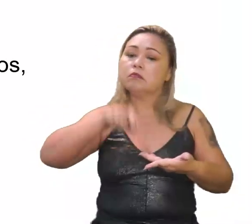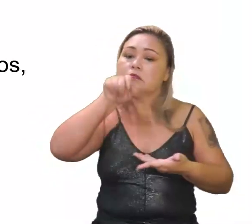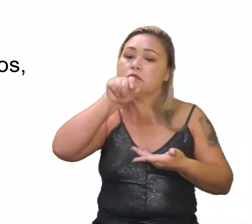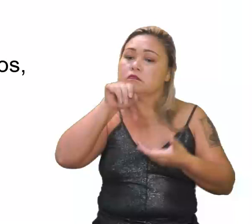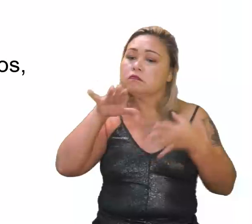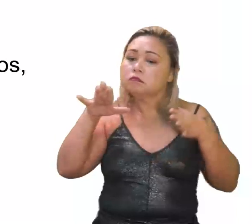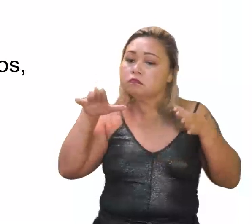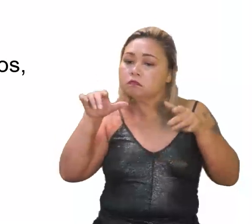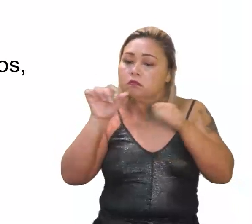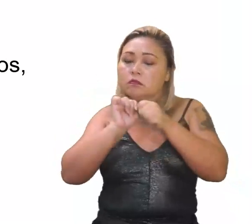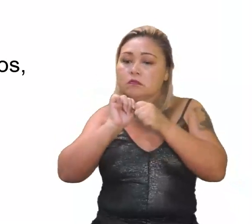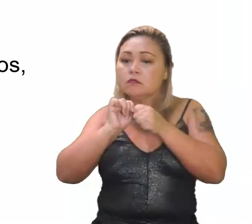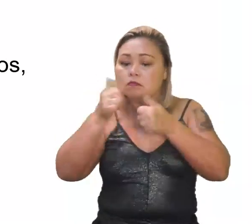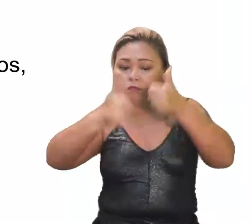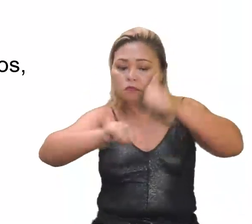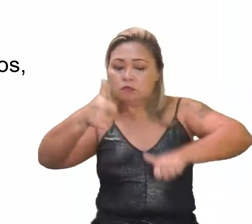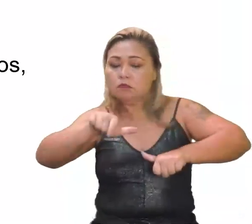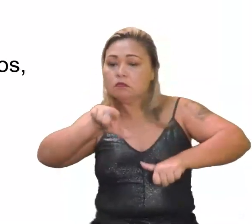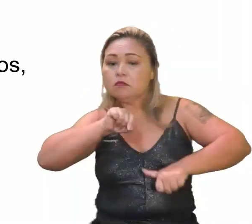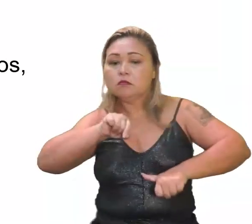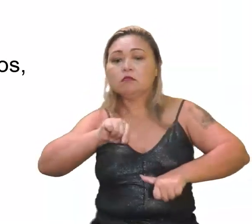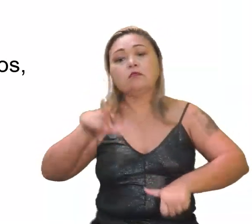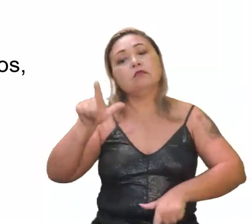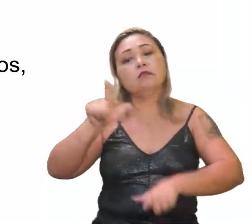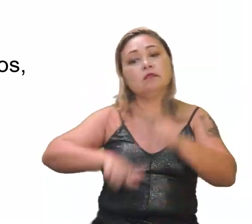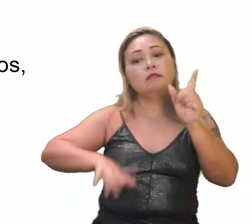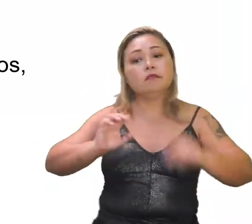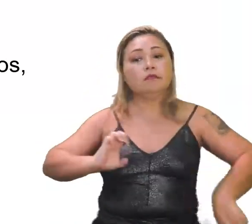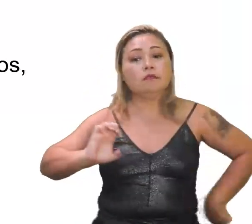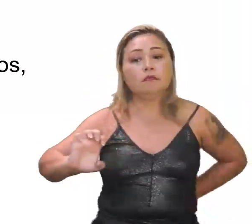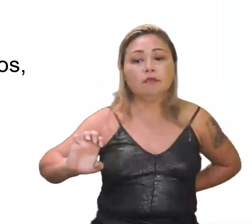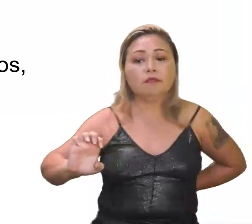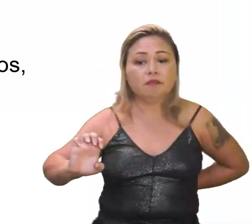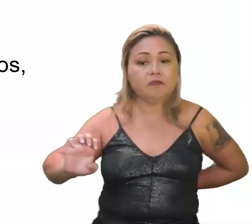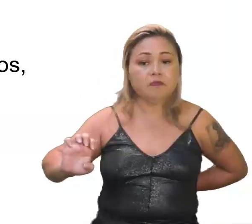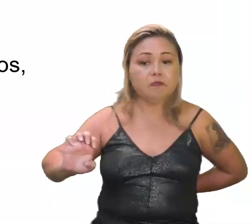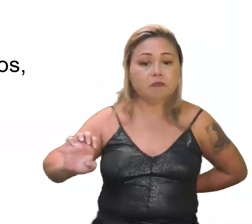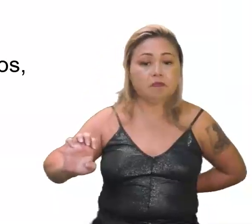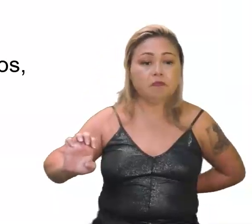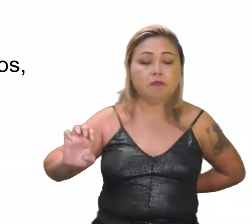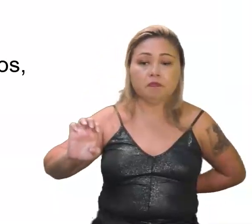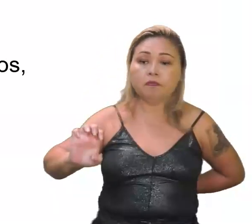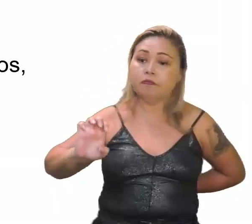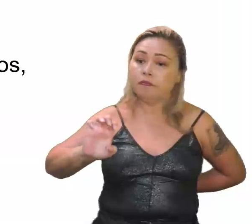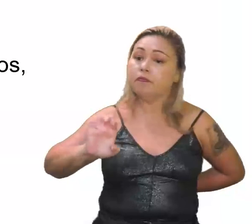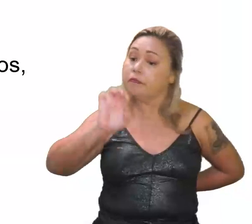vai influenciar aí nessa questão. Então, letra E, tá bom? De